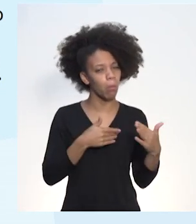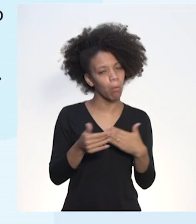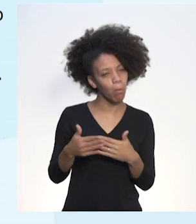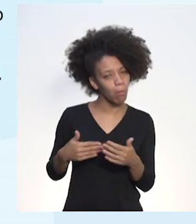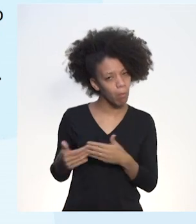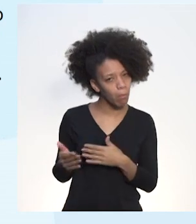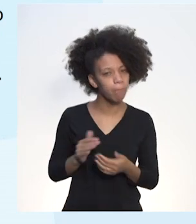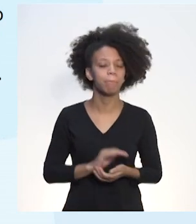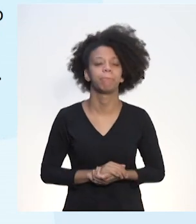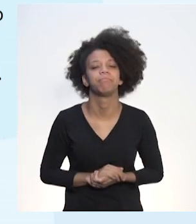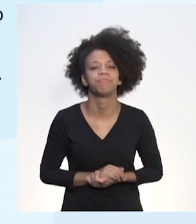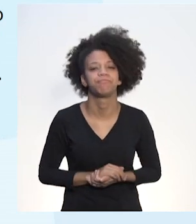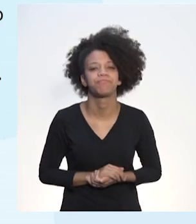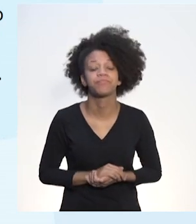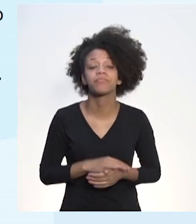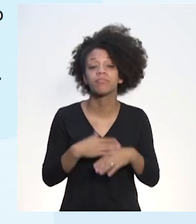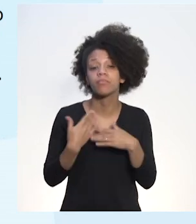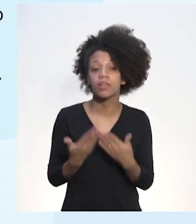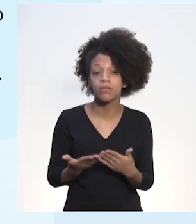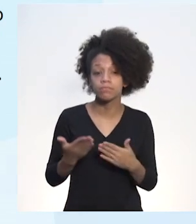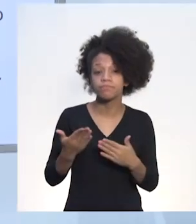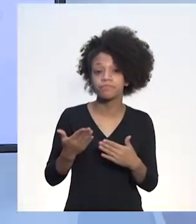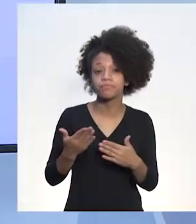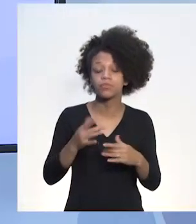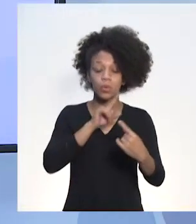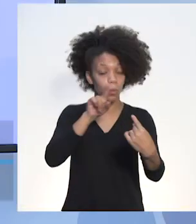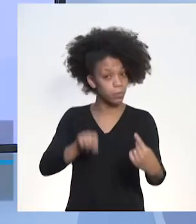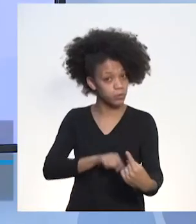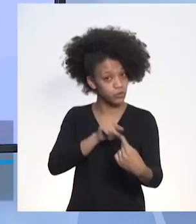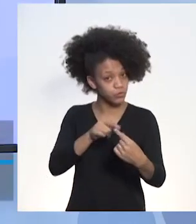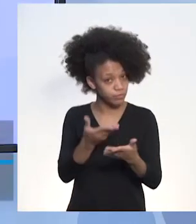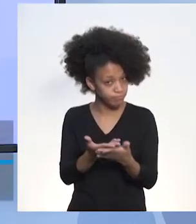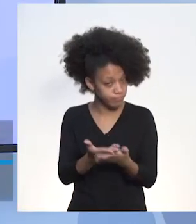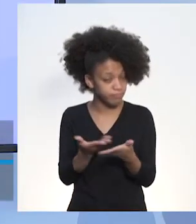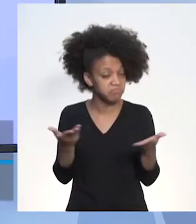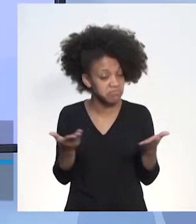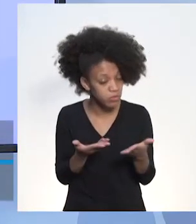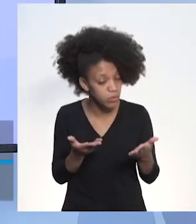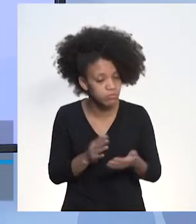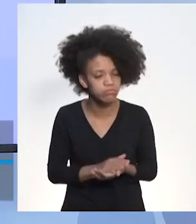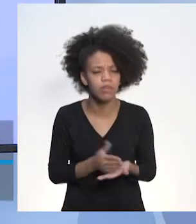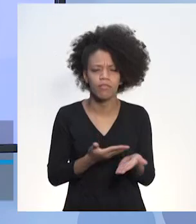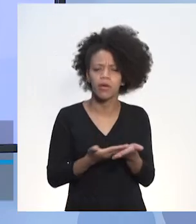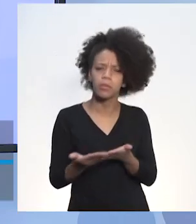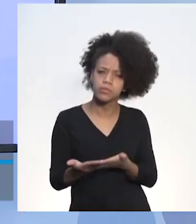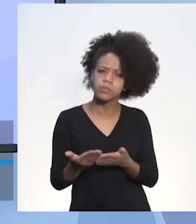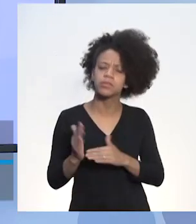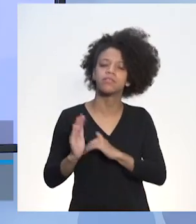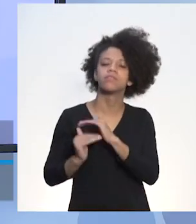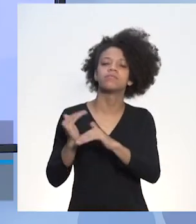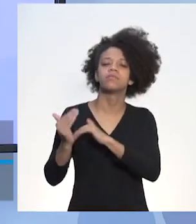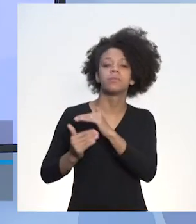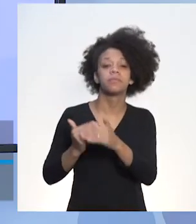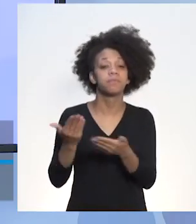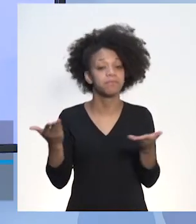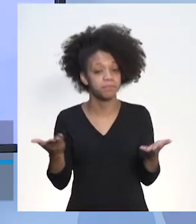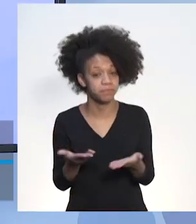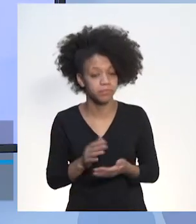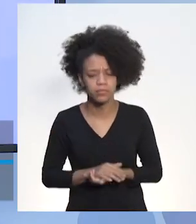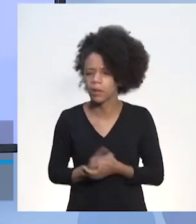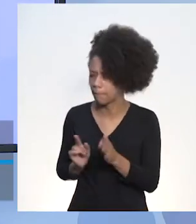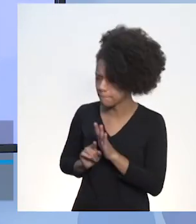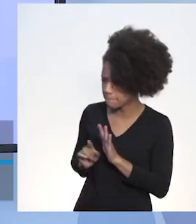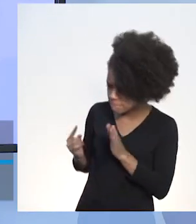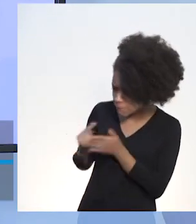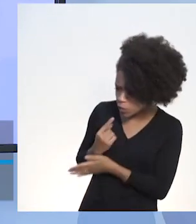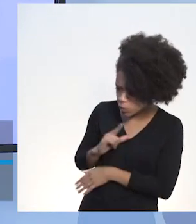aleatório. Então, são essas os objetivos que nós vamos começar a desenvolver na aula de hoje. Alguma pergunta,